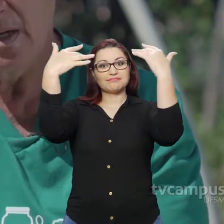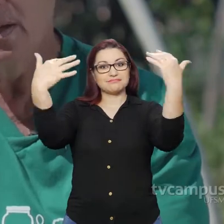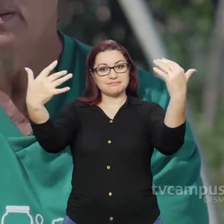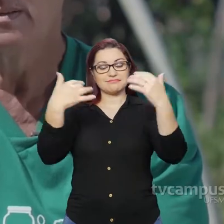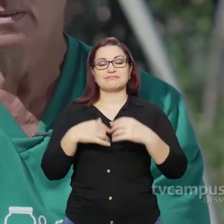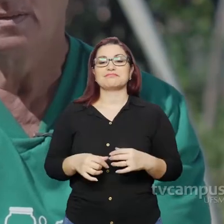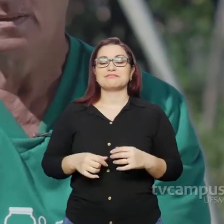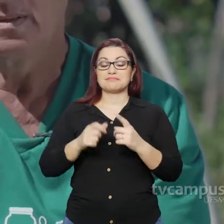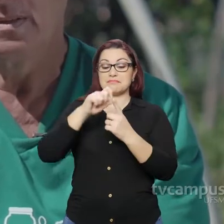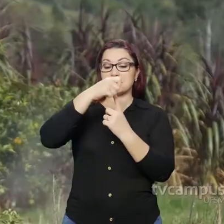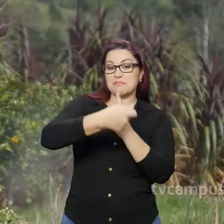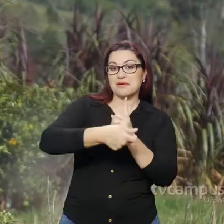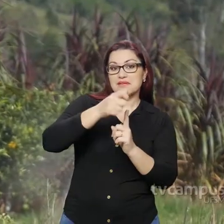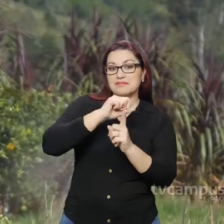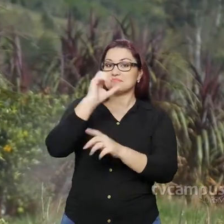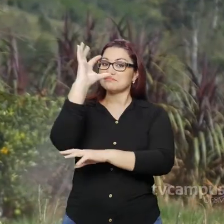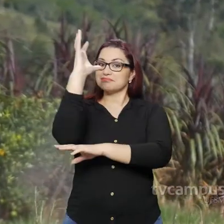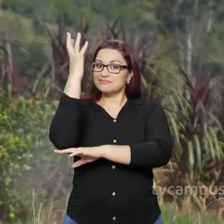bananeira.